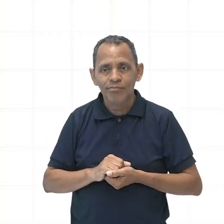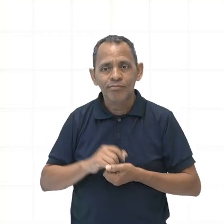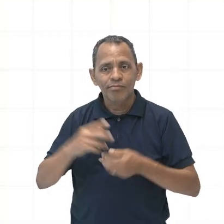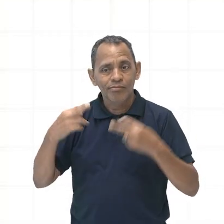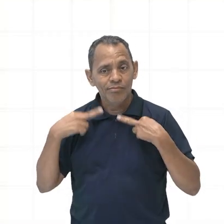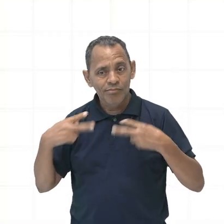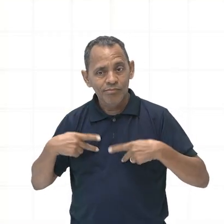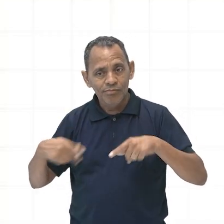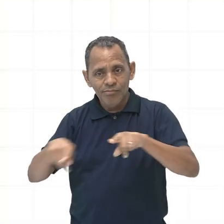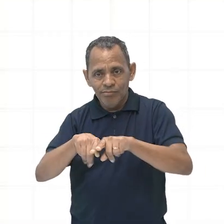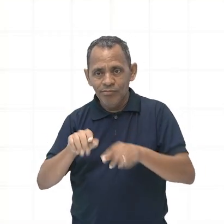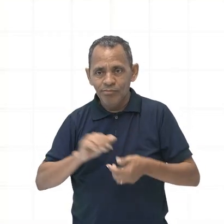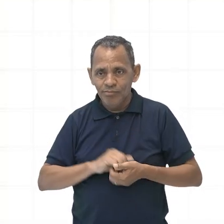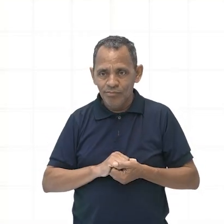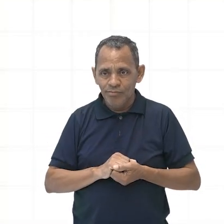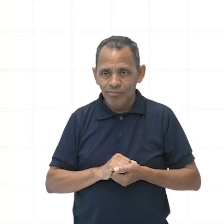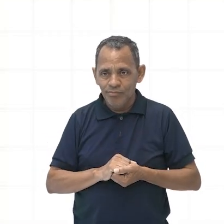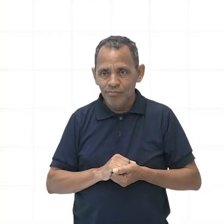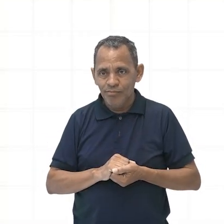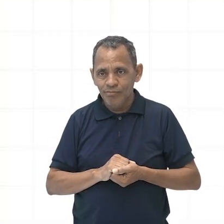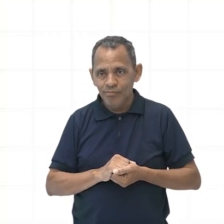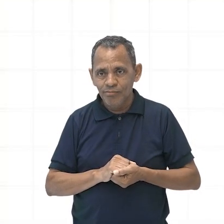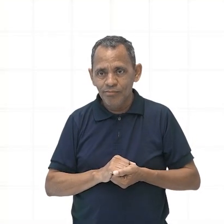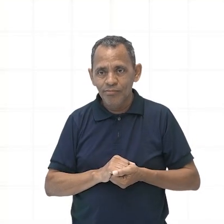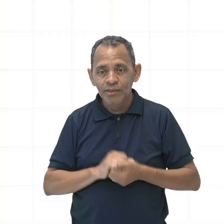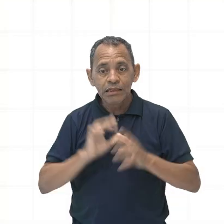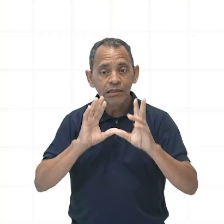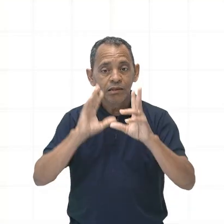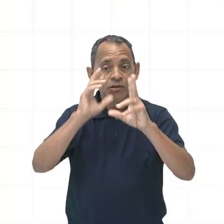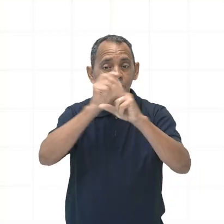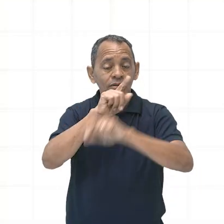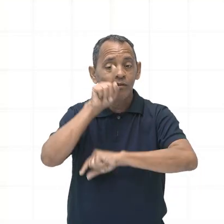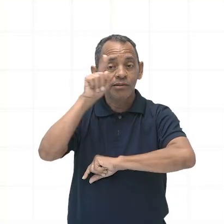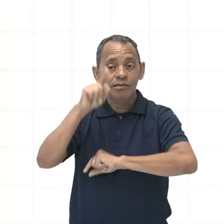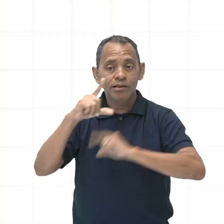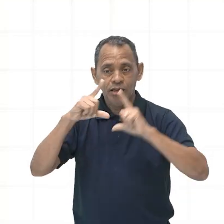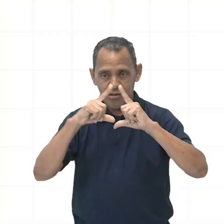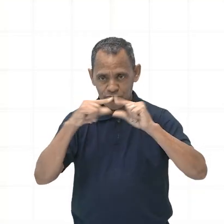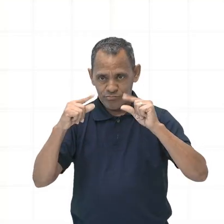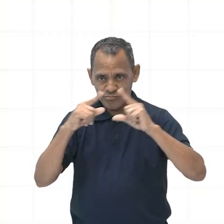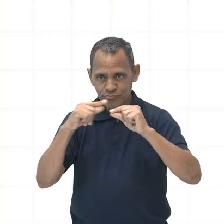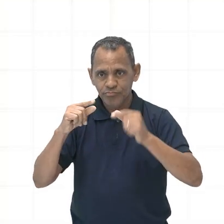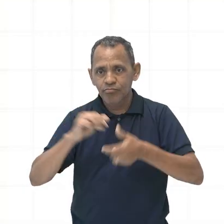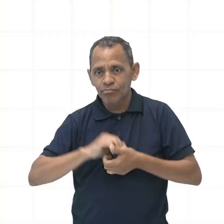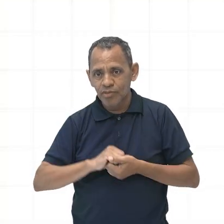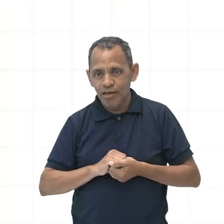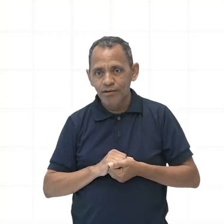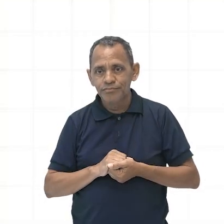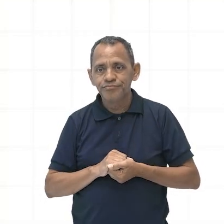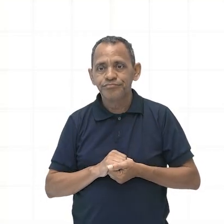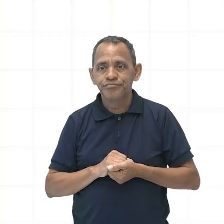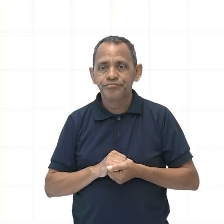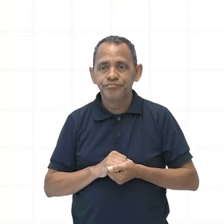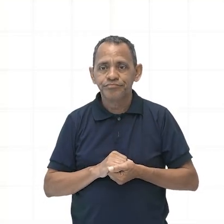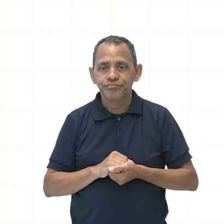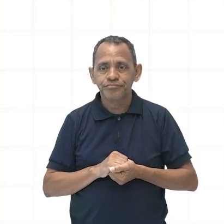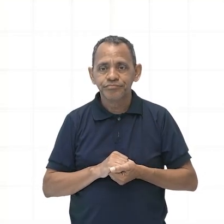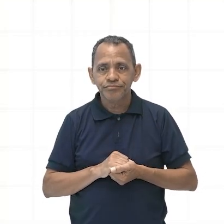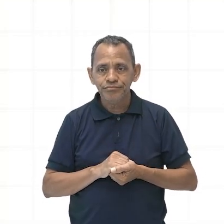observar o mais escuro, que é aqui, ó, em Brasília, beleza? Aqui em Brasília, ó.